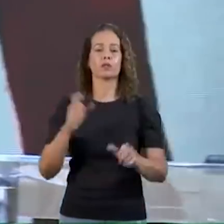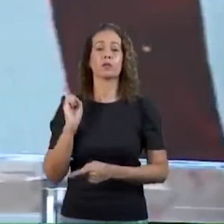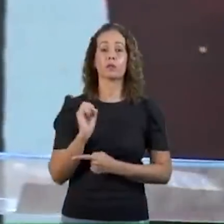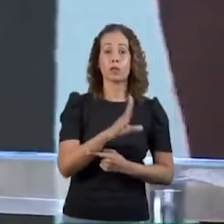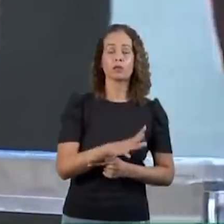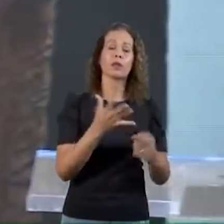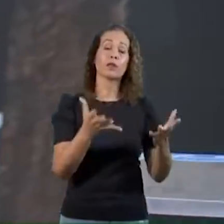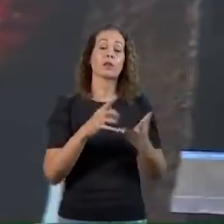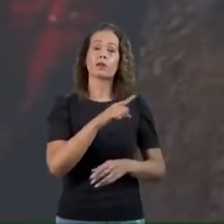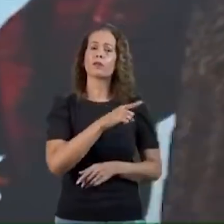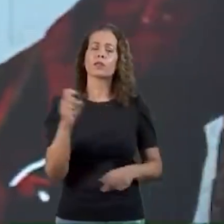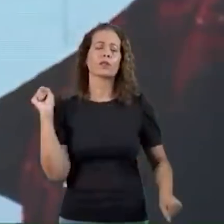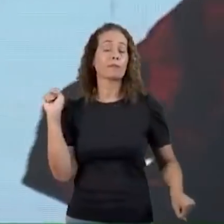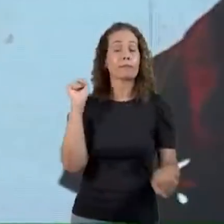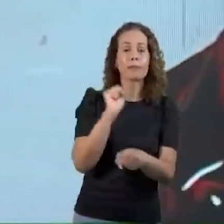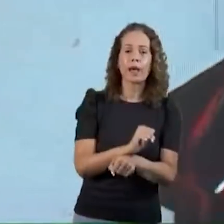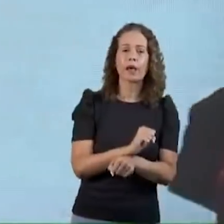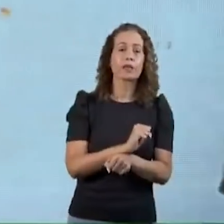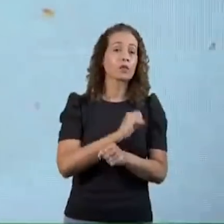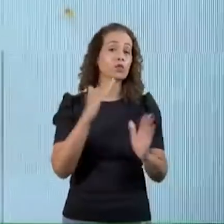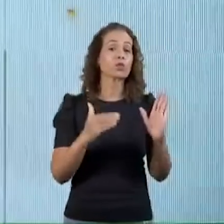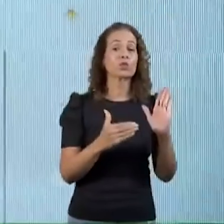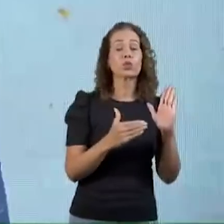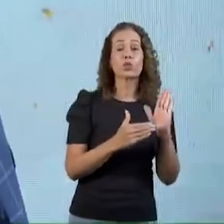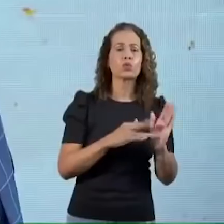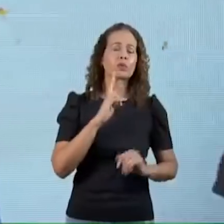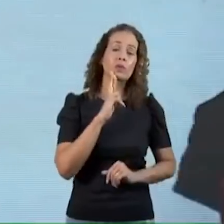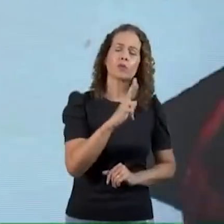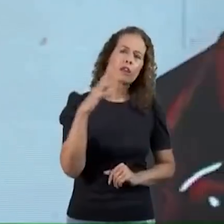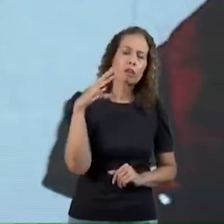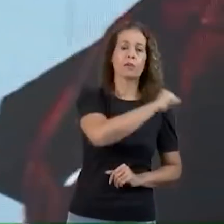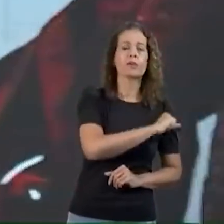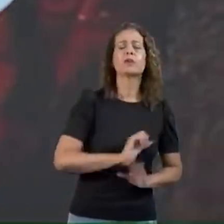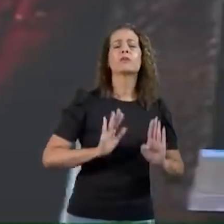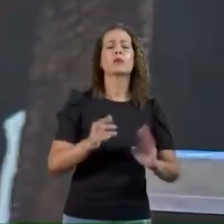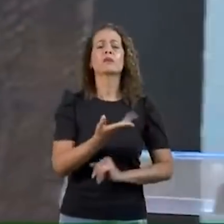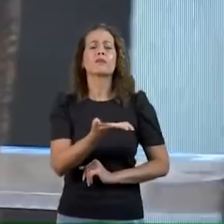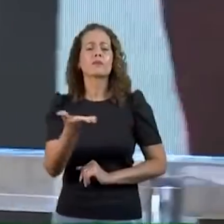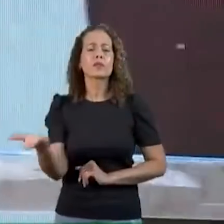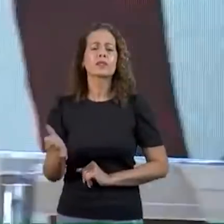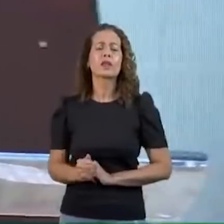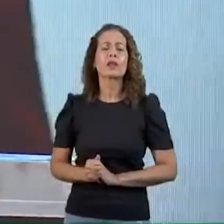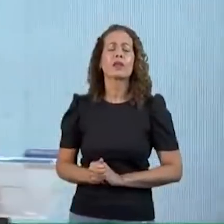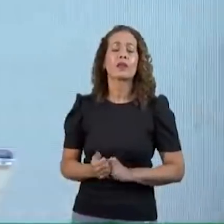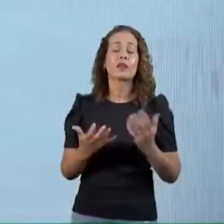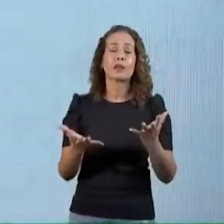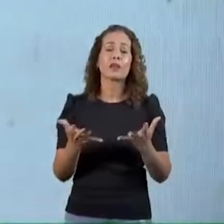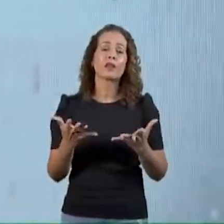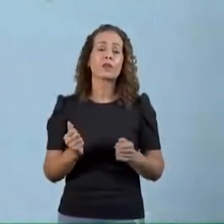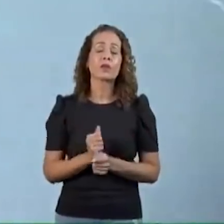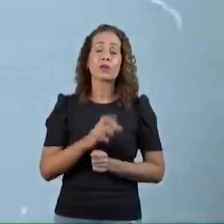elas querem que você pare o que você está fazendo na hora, para você ir correr atrás do que elas estão querendo. Só que você está tentando responder os WhatsApp